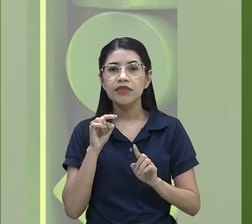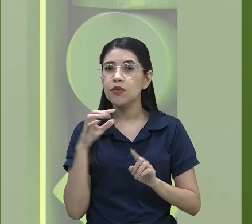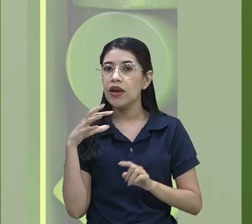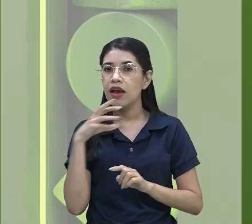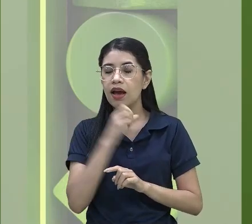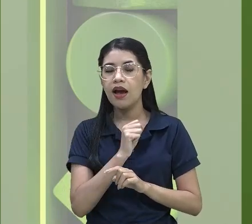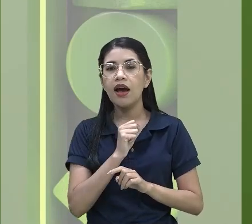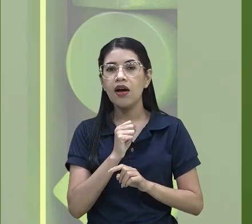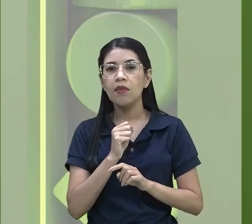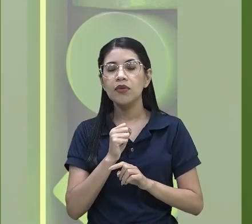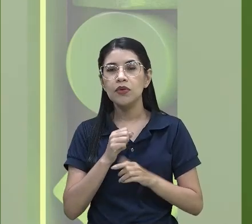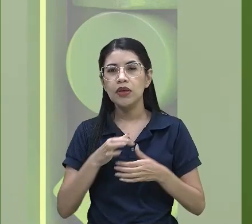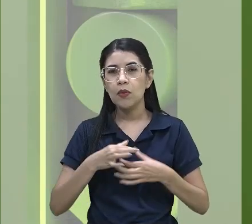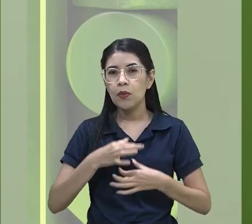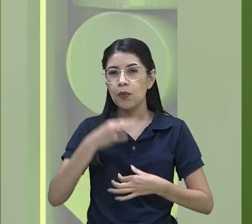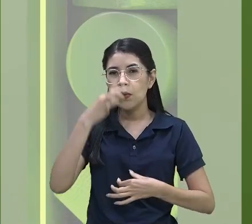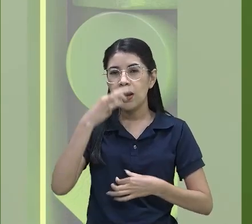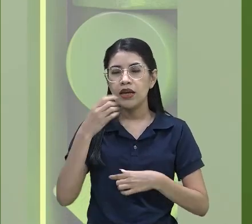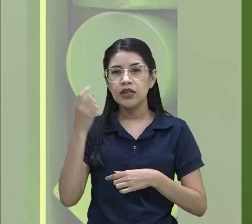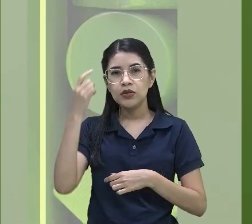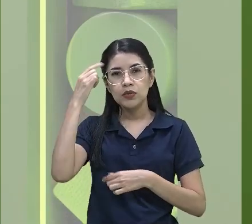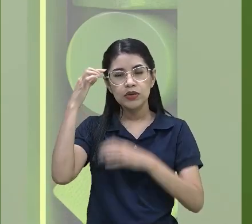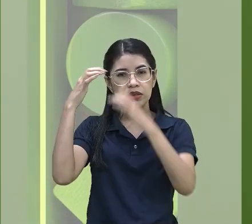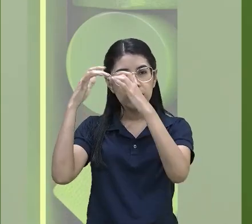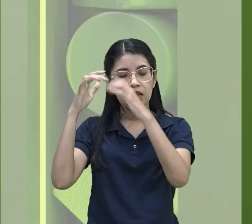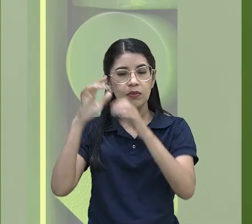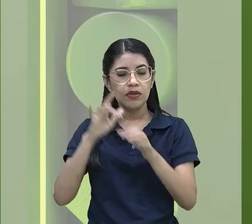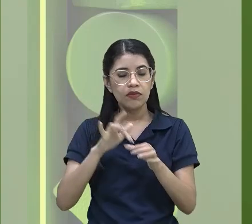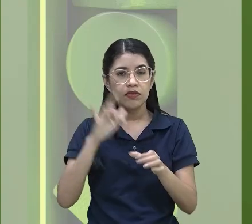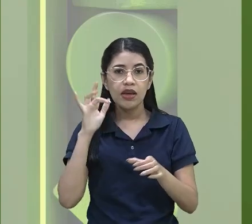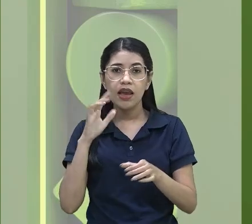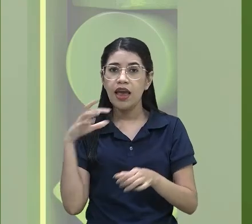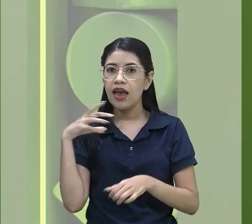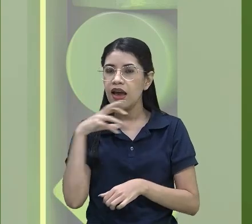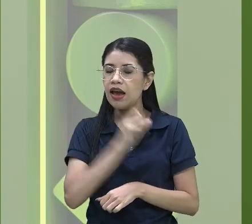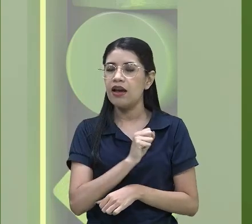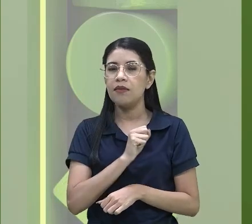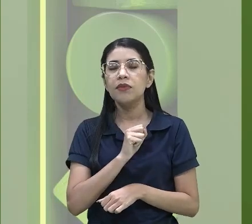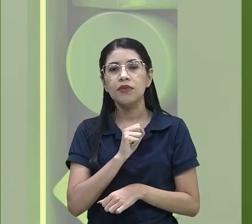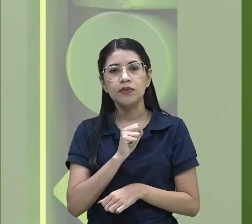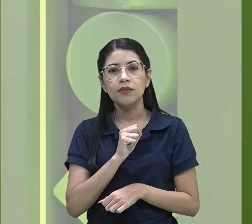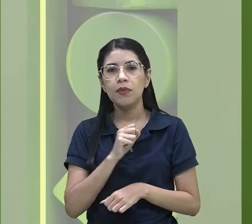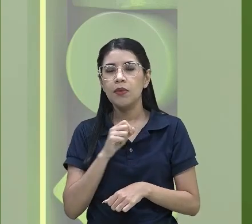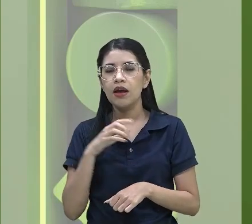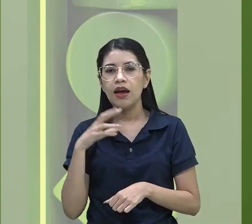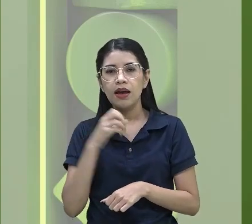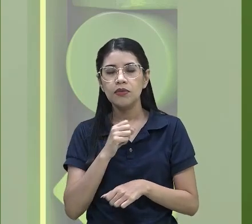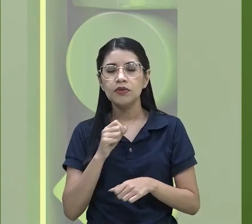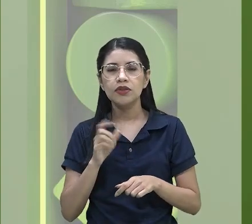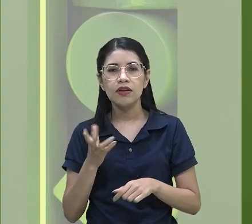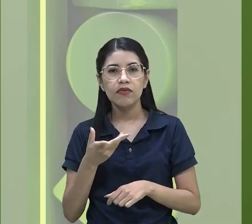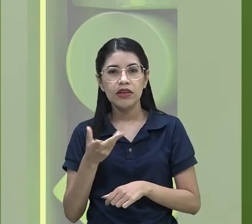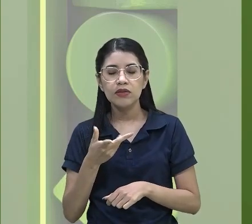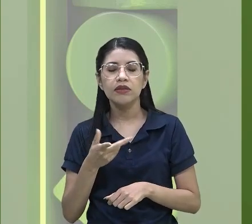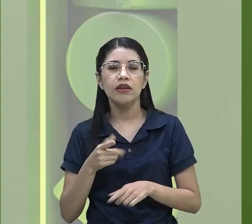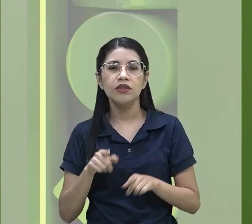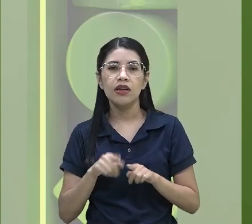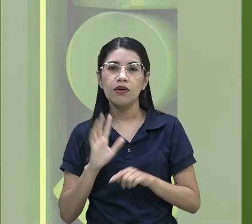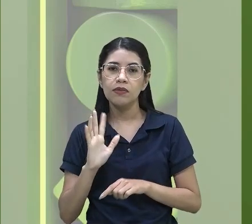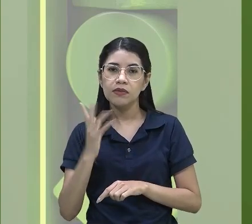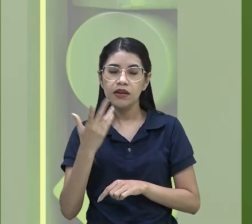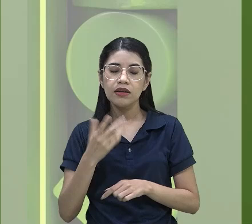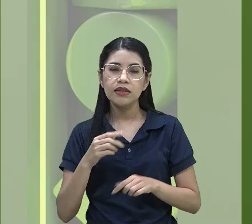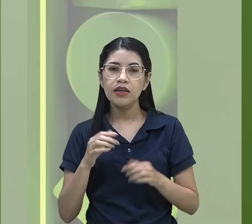medula espinhal, chega até o cérebro e volta para você tirar o dedo. Então, acontece em milésimos de segundos essa questão